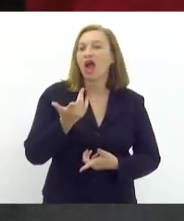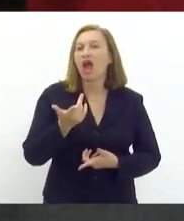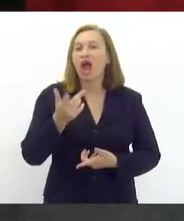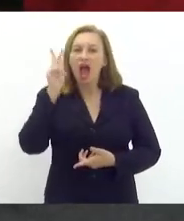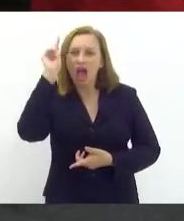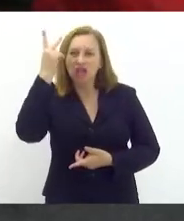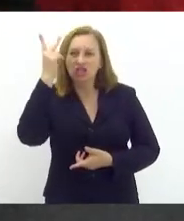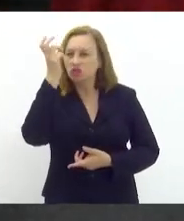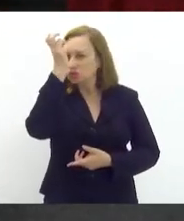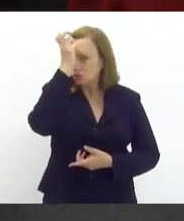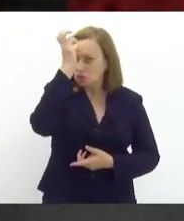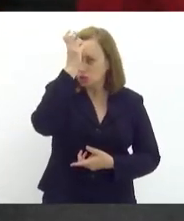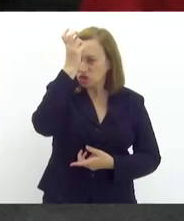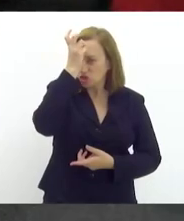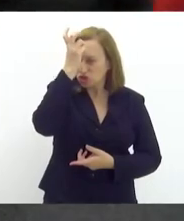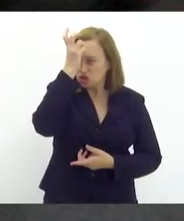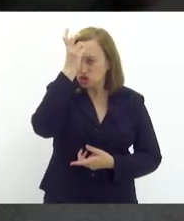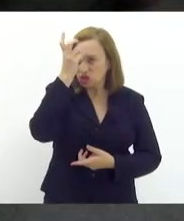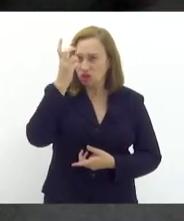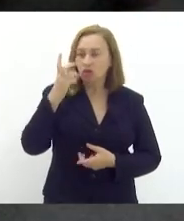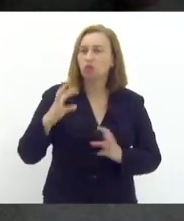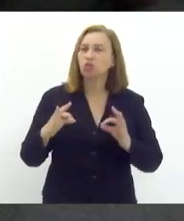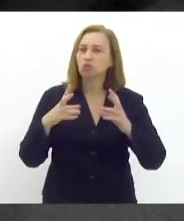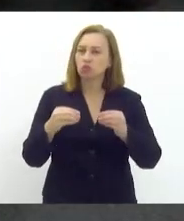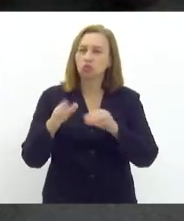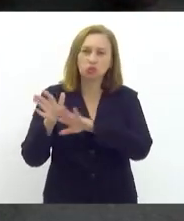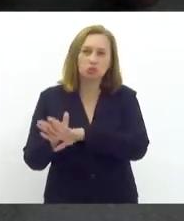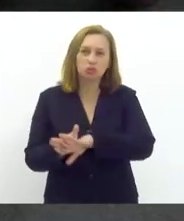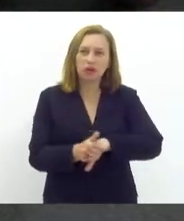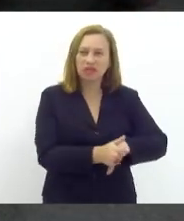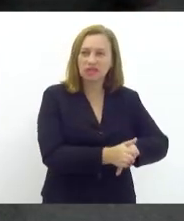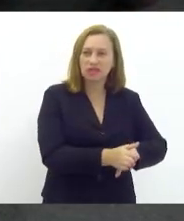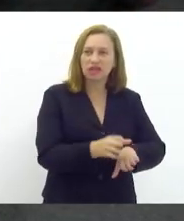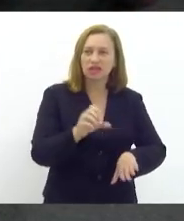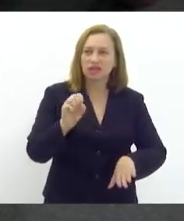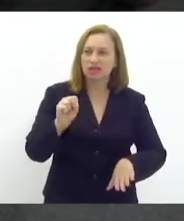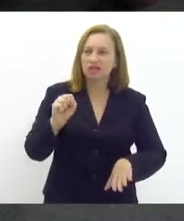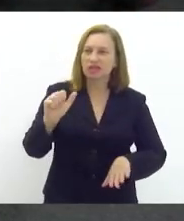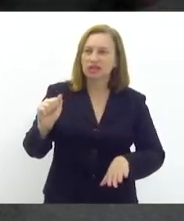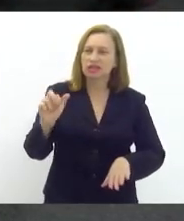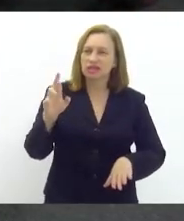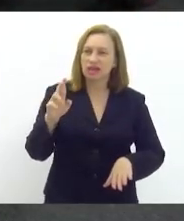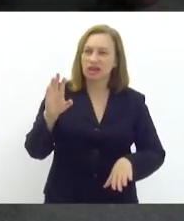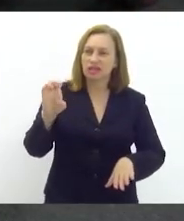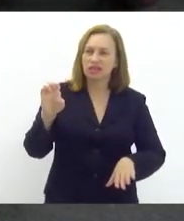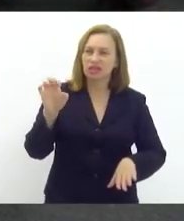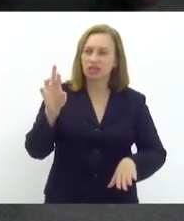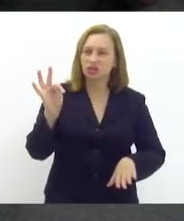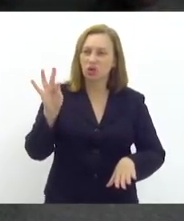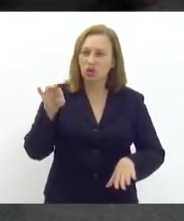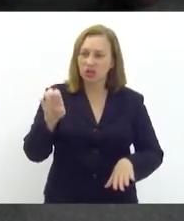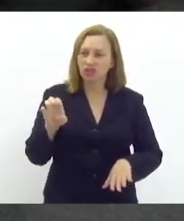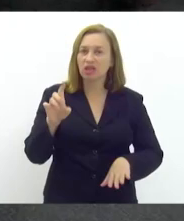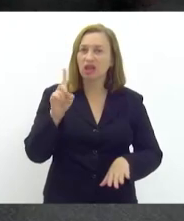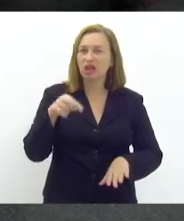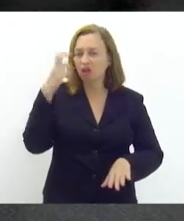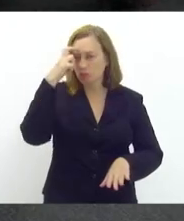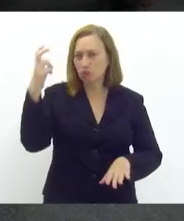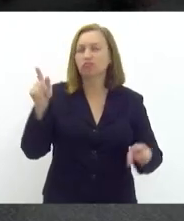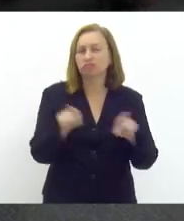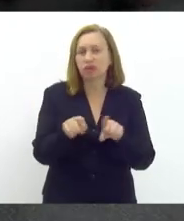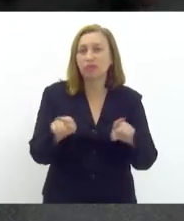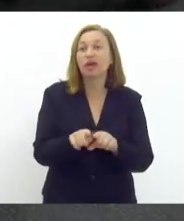lembra que tudo passava pela sacerdotisa sacerdotes então é uma questão cultural também